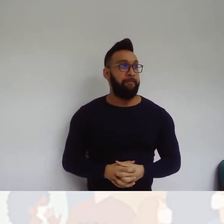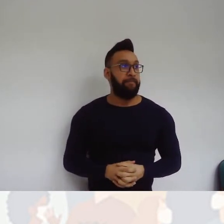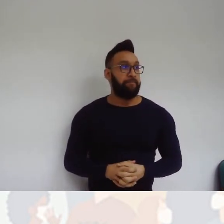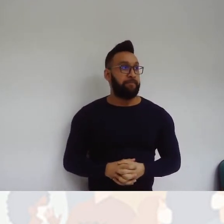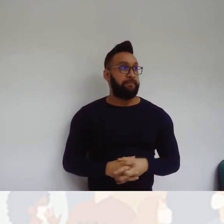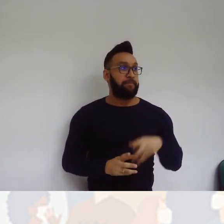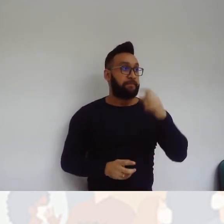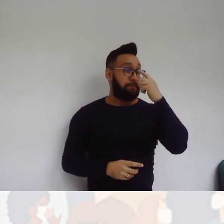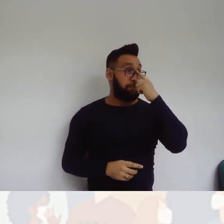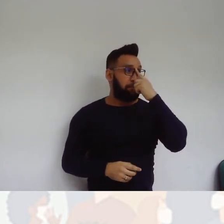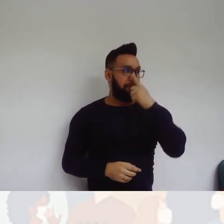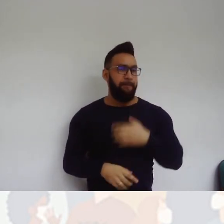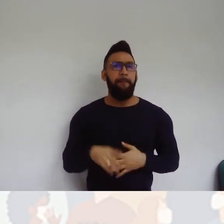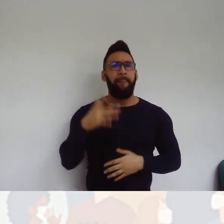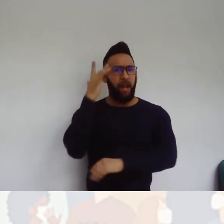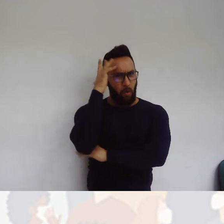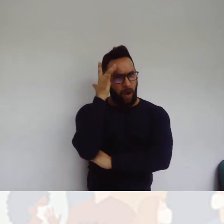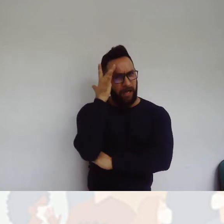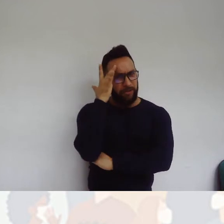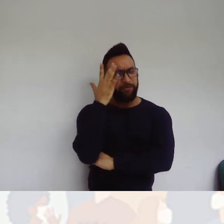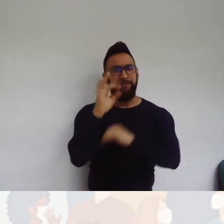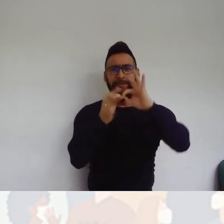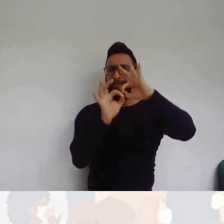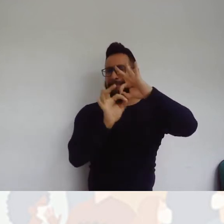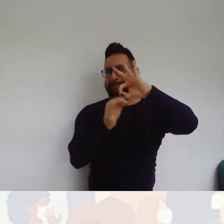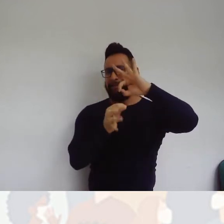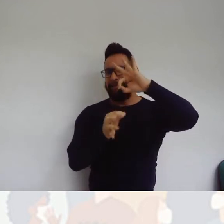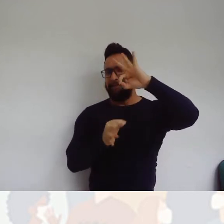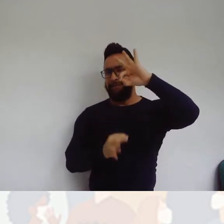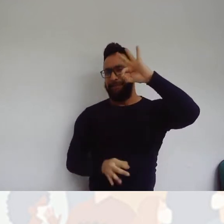Aí dá para um papo para muita coisa, né?